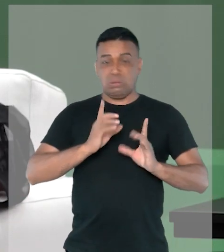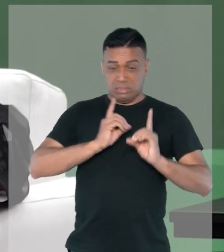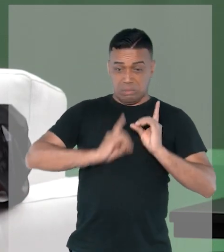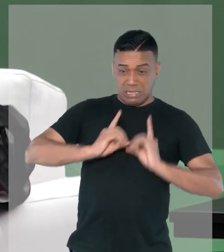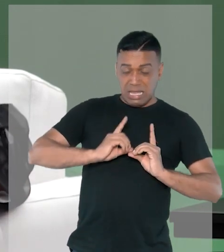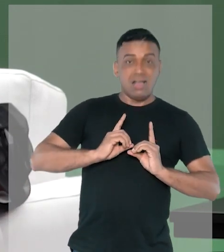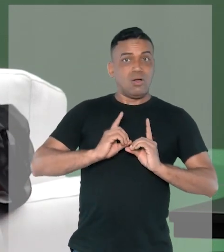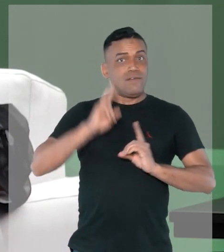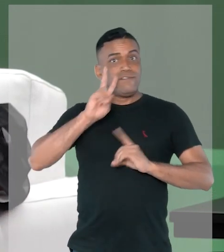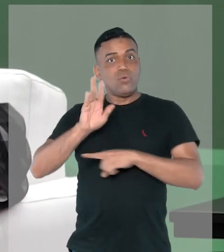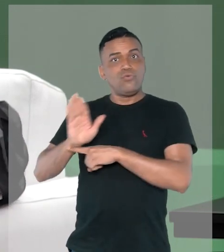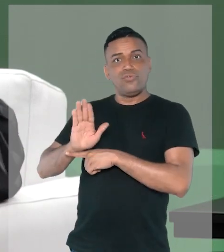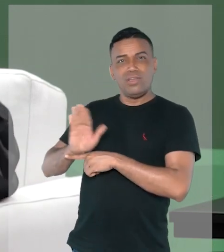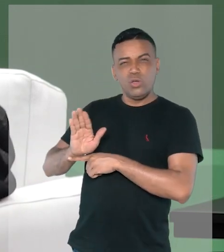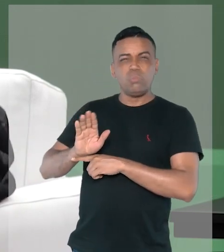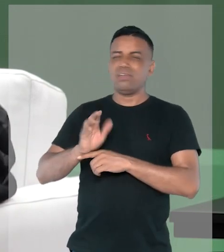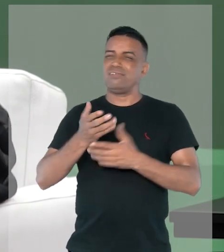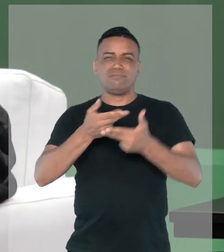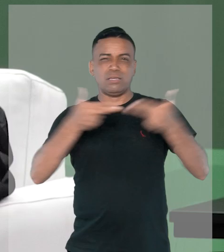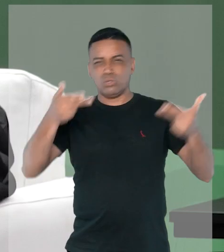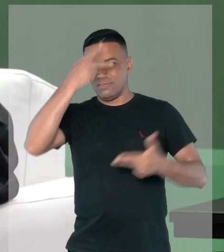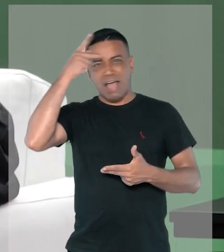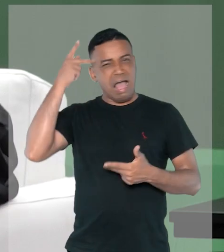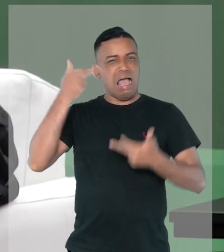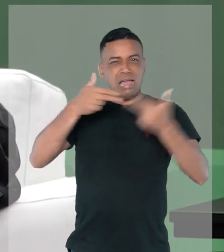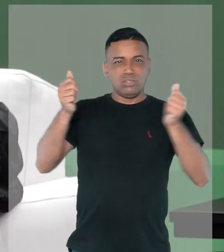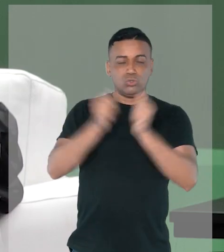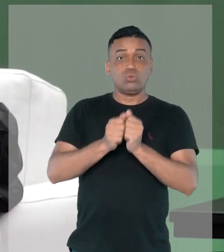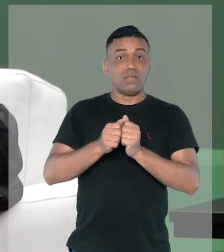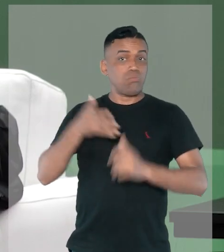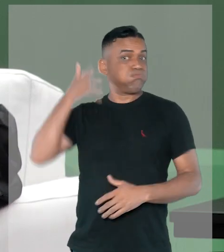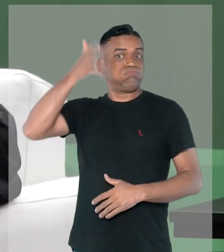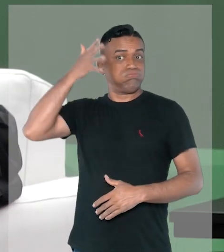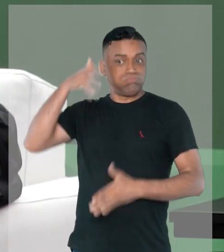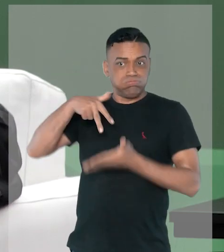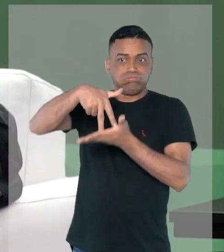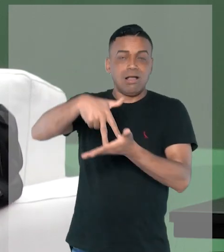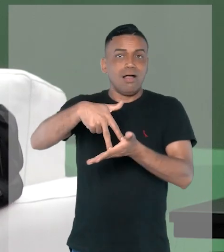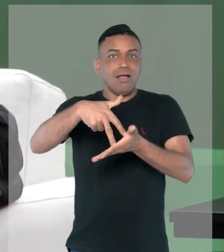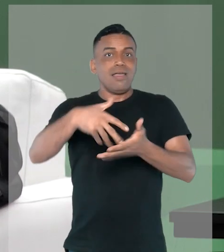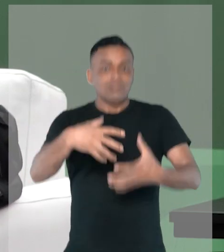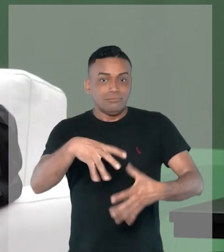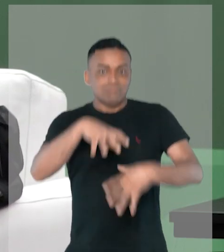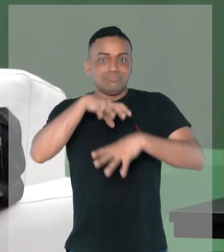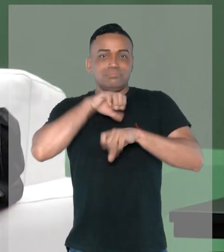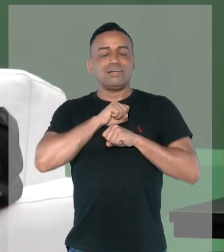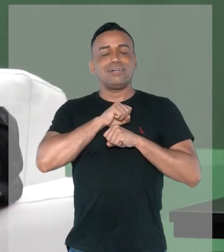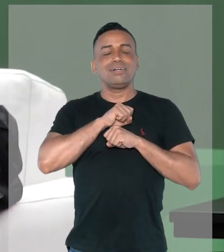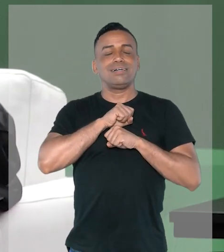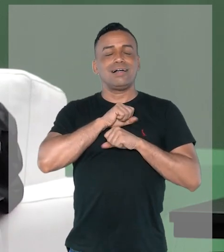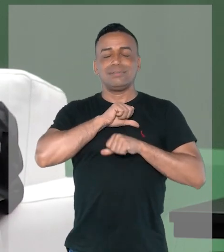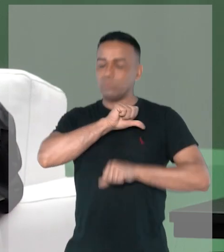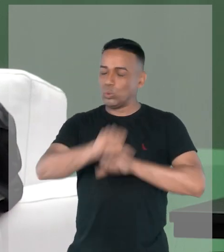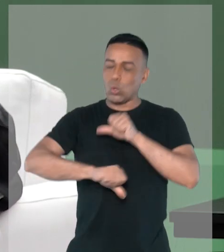filme no qual eu apareci entre várias outras pessoas, Sim. e aquilo que eu falei naquela hora, para ele fez sentido. Sim. E ele saiu daquele estado